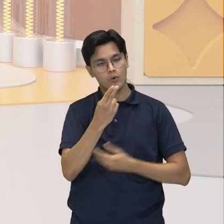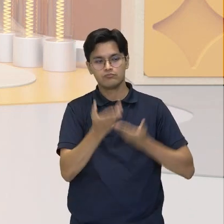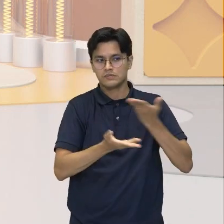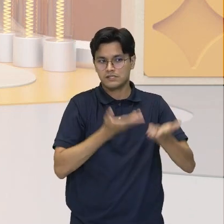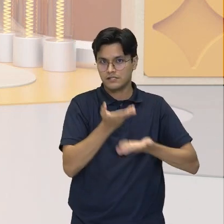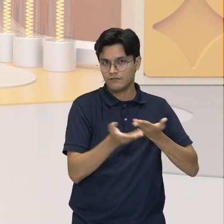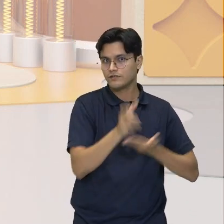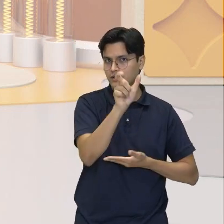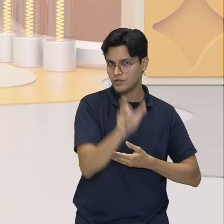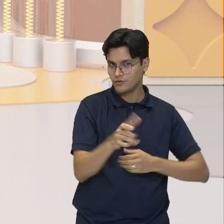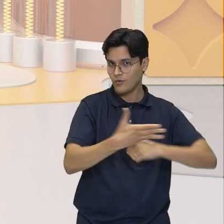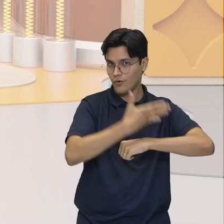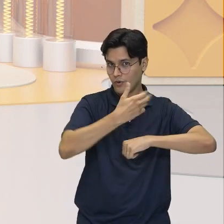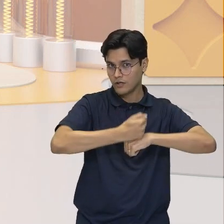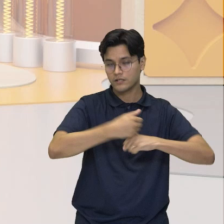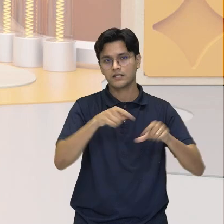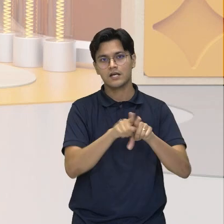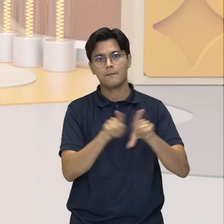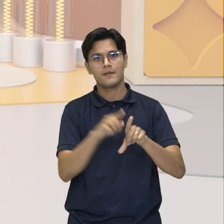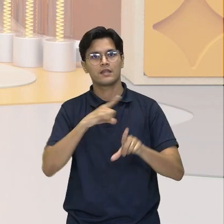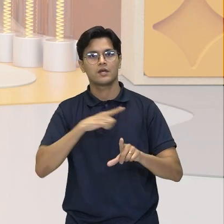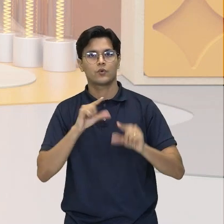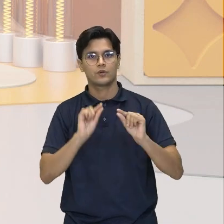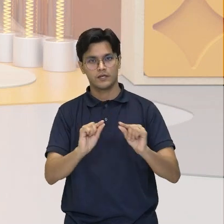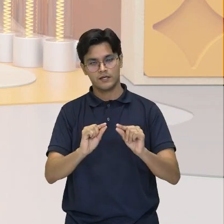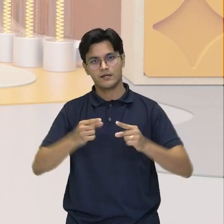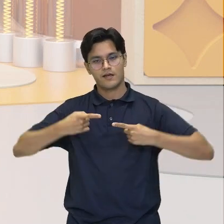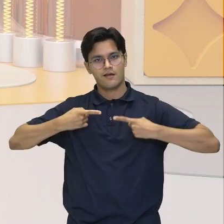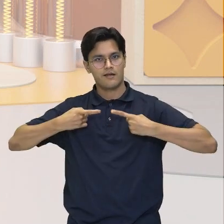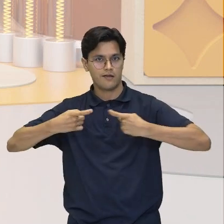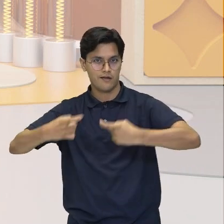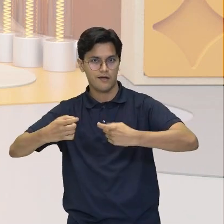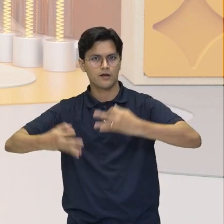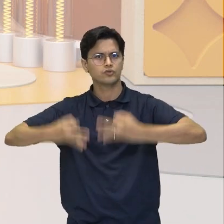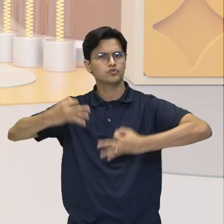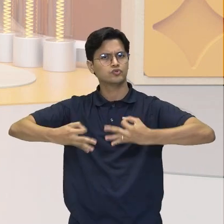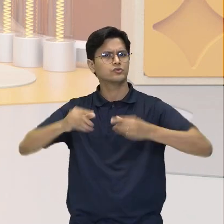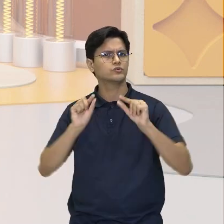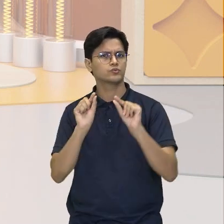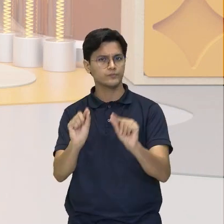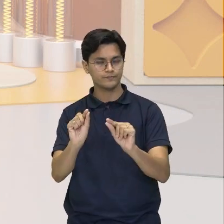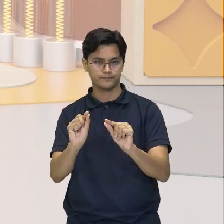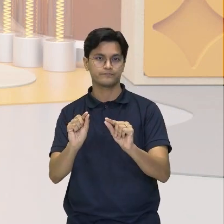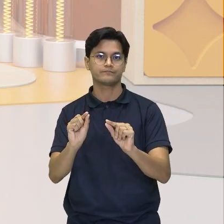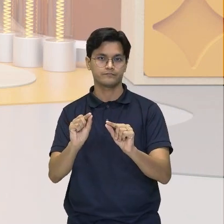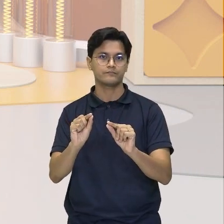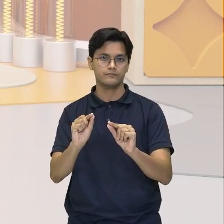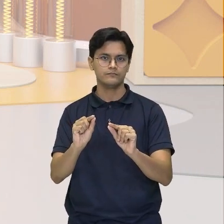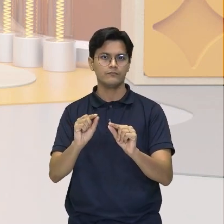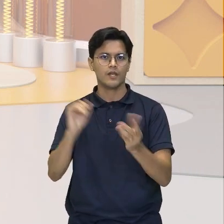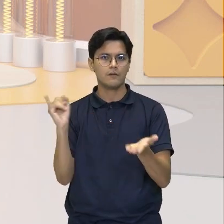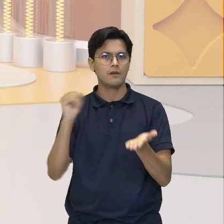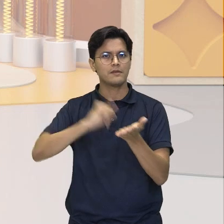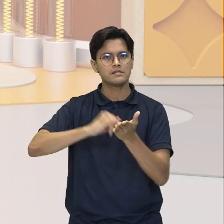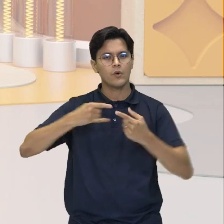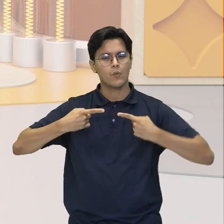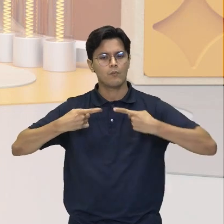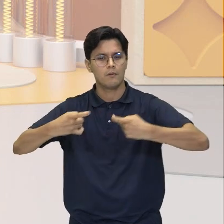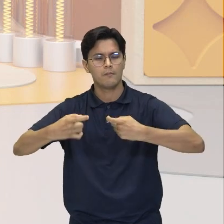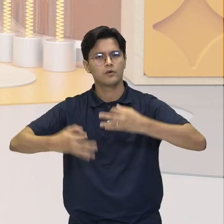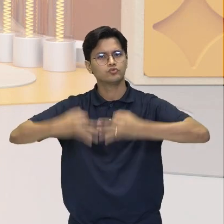das guerras justas. Os colonos só poderiam implementaram a guerra justa sob